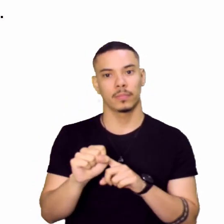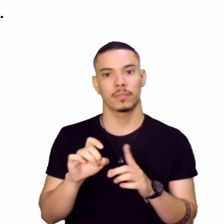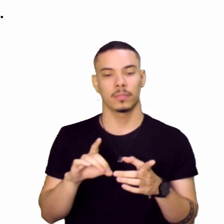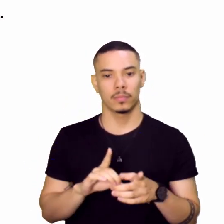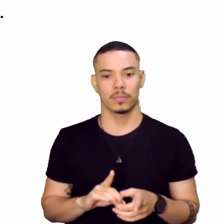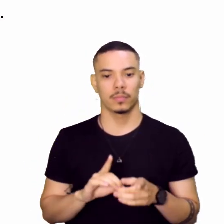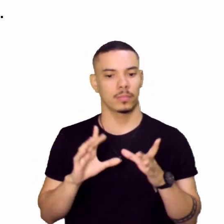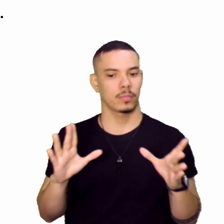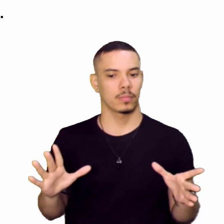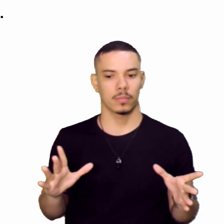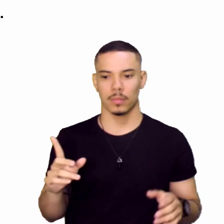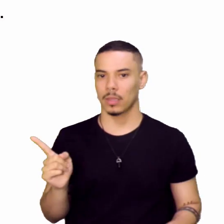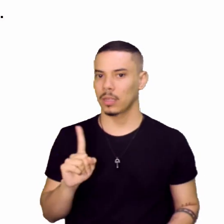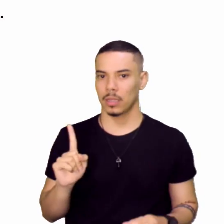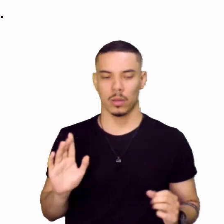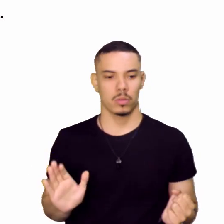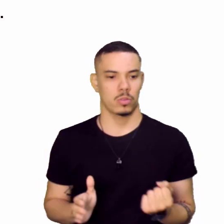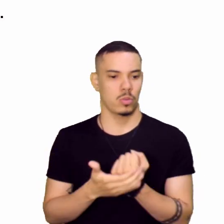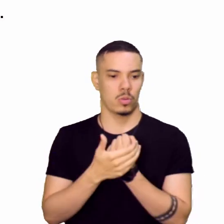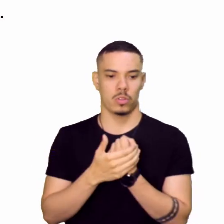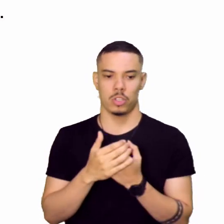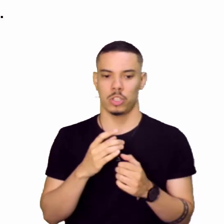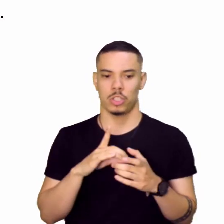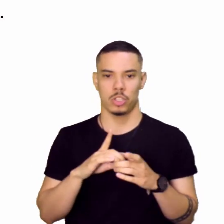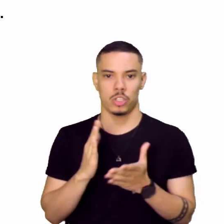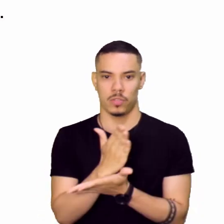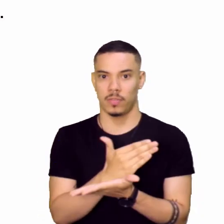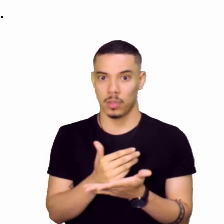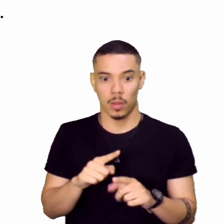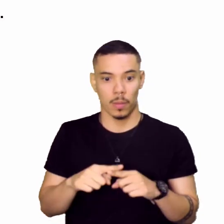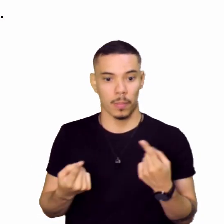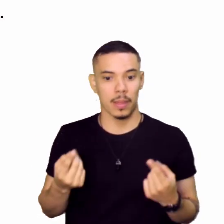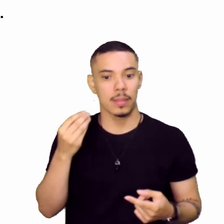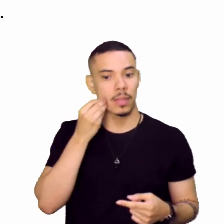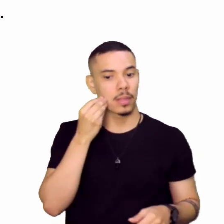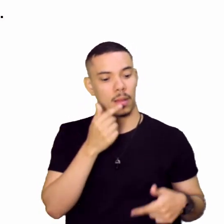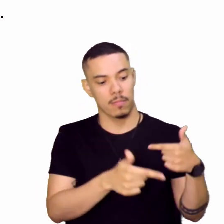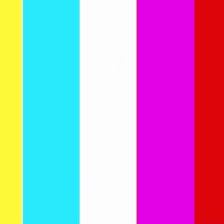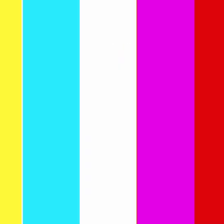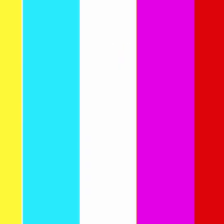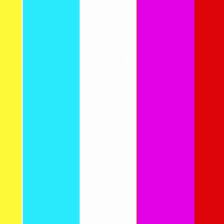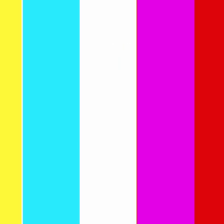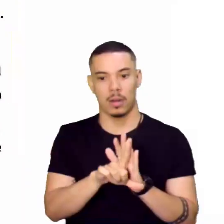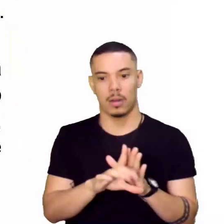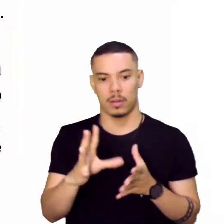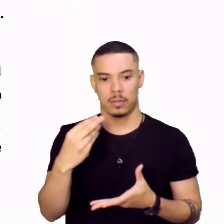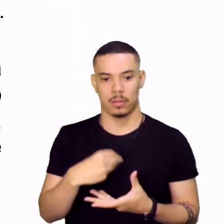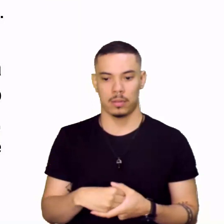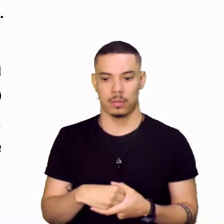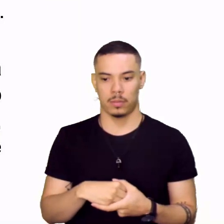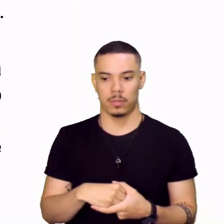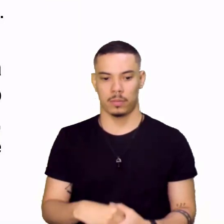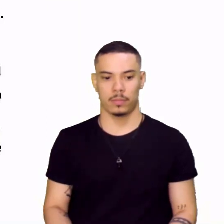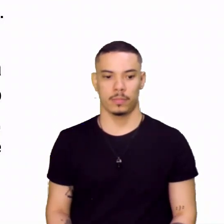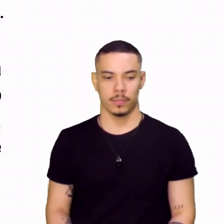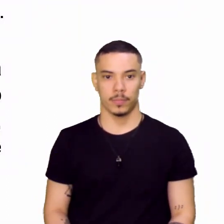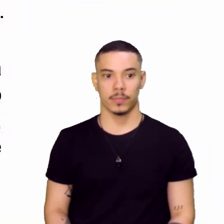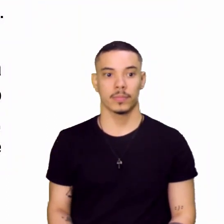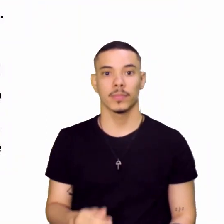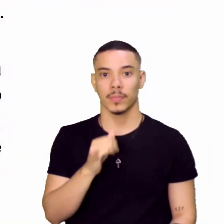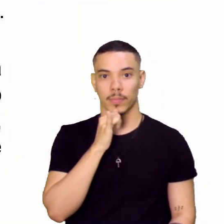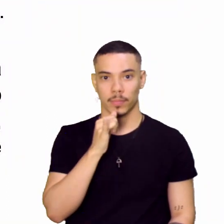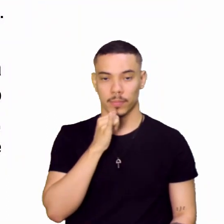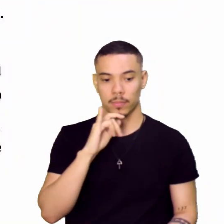aquela que não esconde suas divisões Mas procura trabalhar pela instituições e pelas leis por exemplo